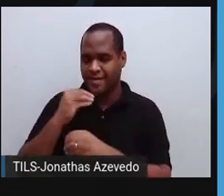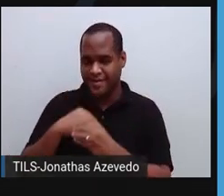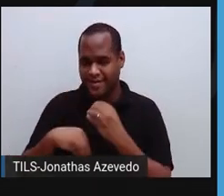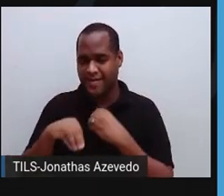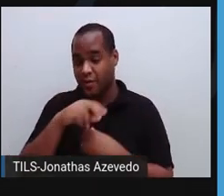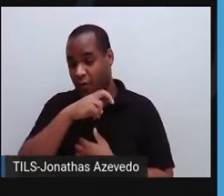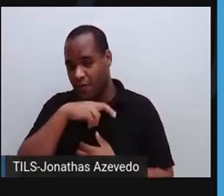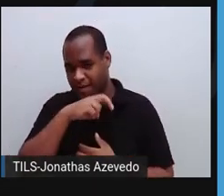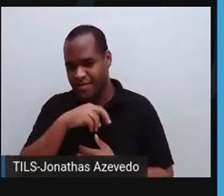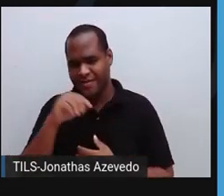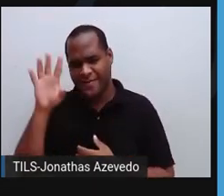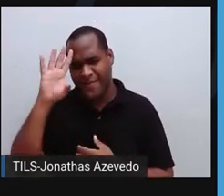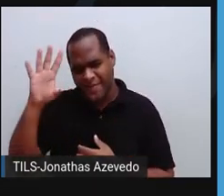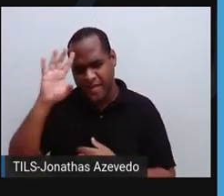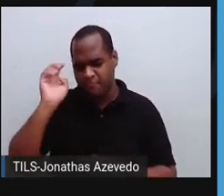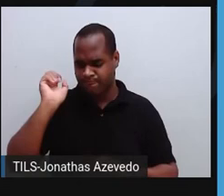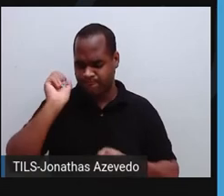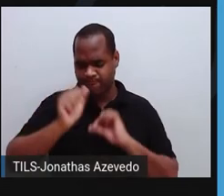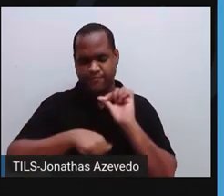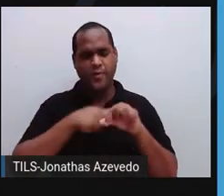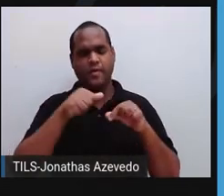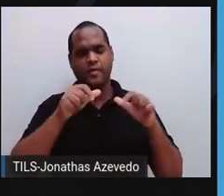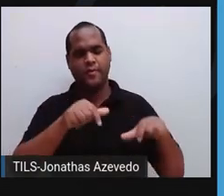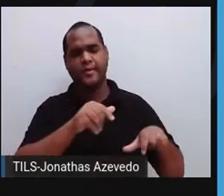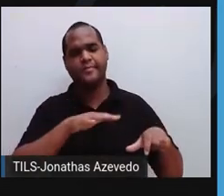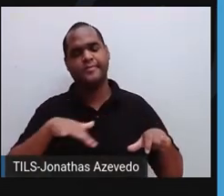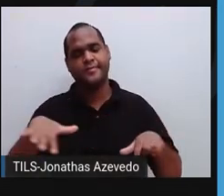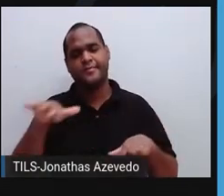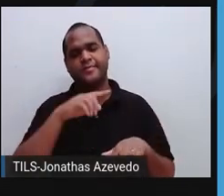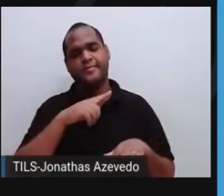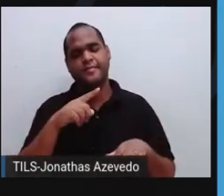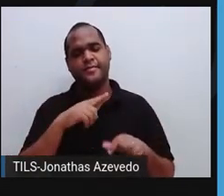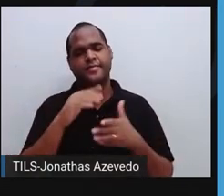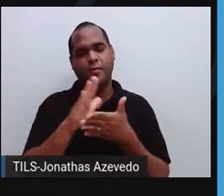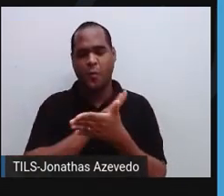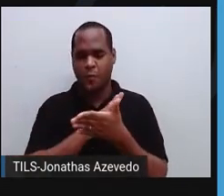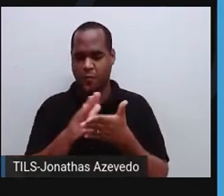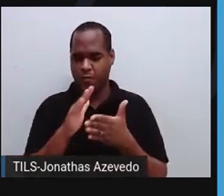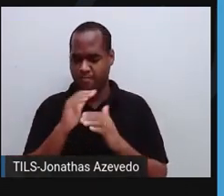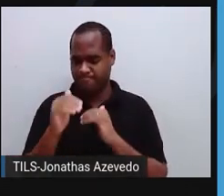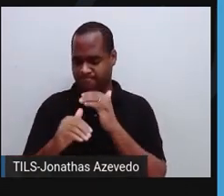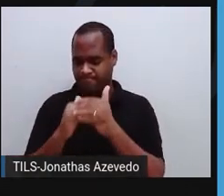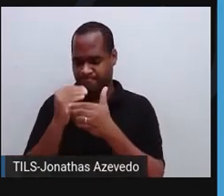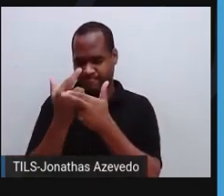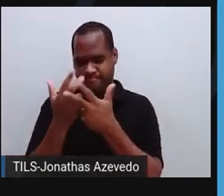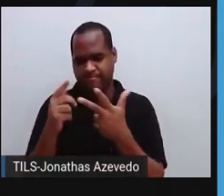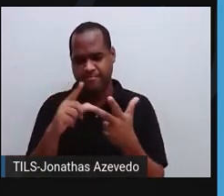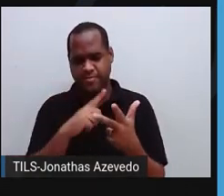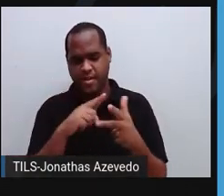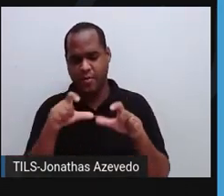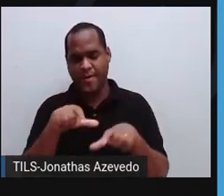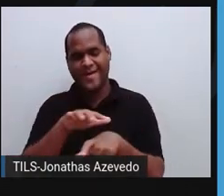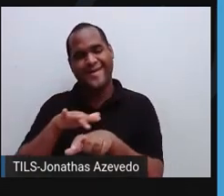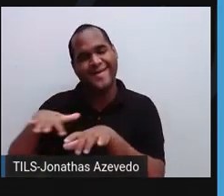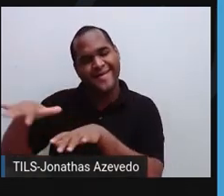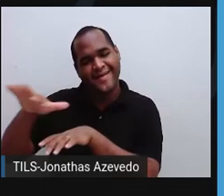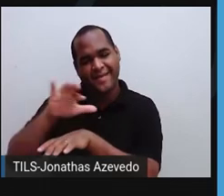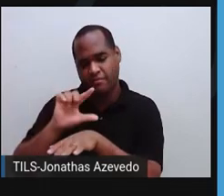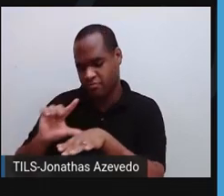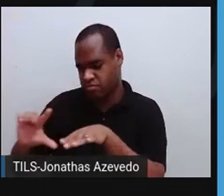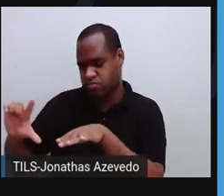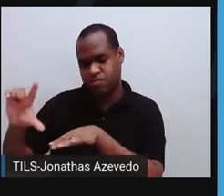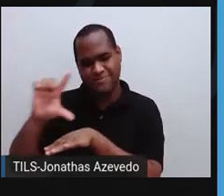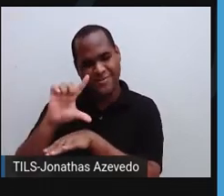imagina se há mudanças no ambiente. Em uma parte, por exemplo, o aumento do nível do mar e parte da costa ela fica isolada.